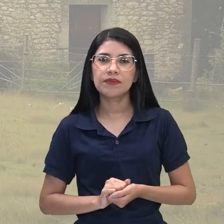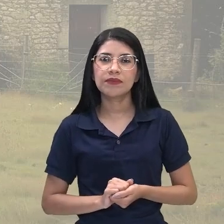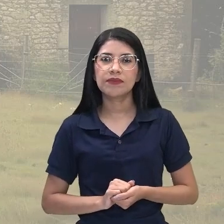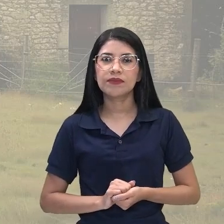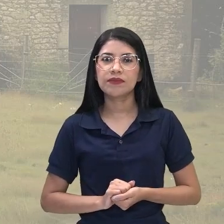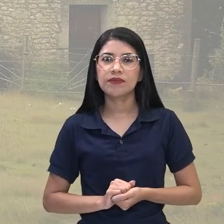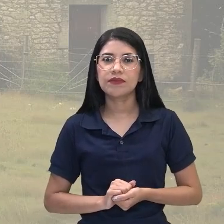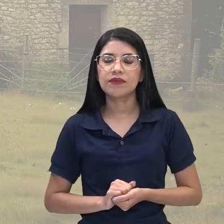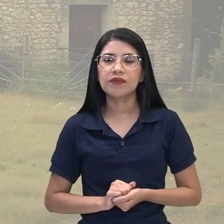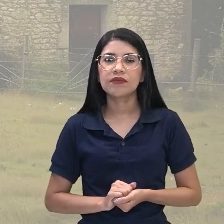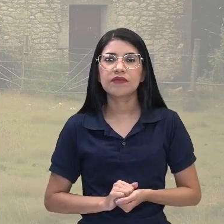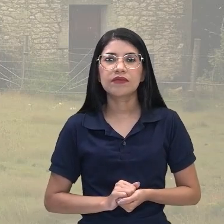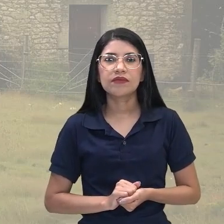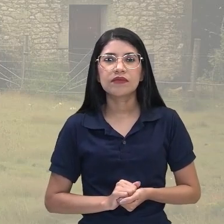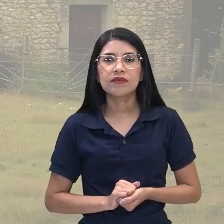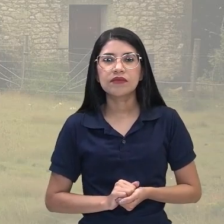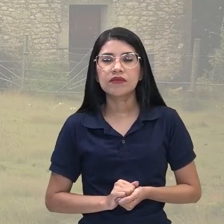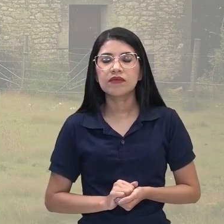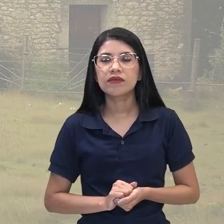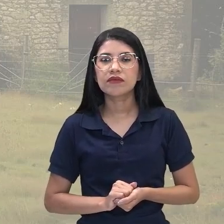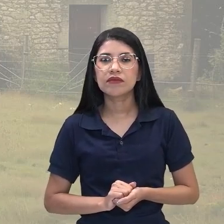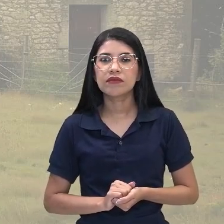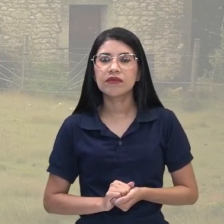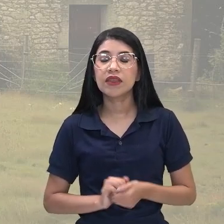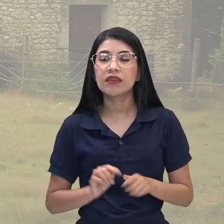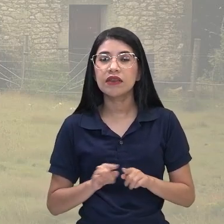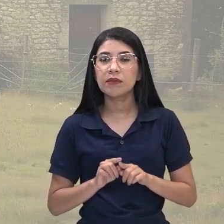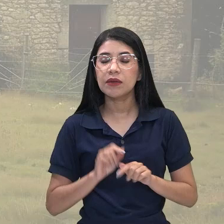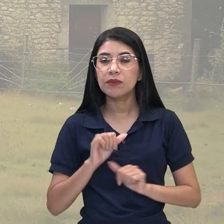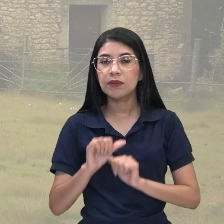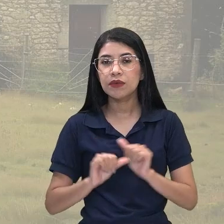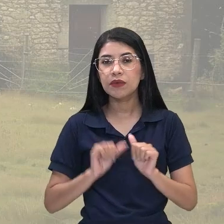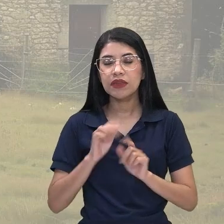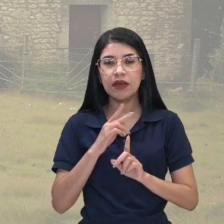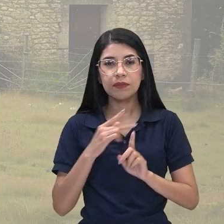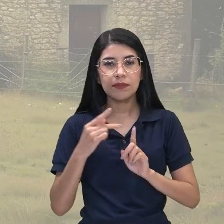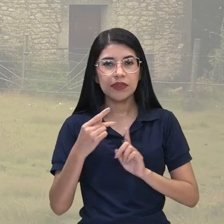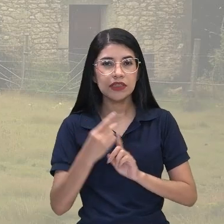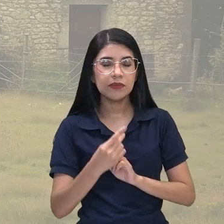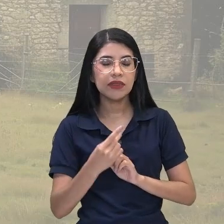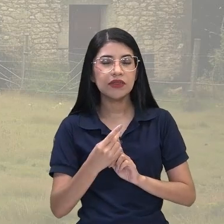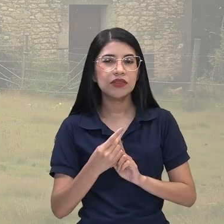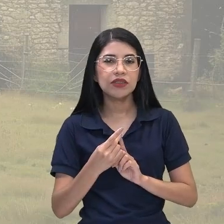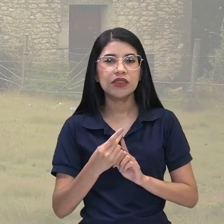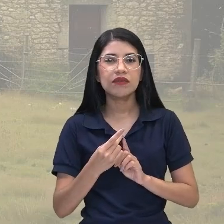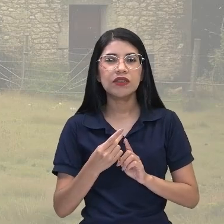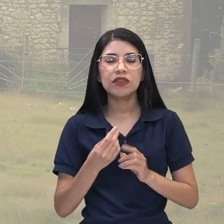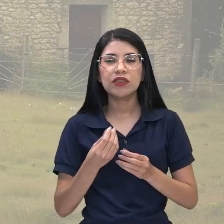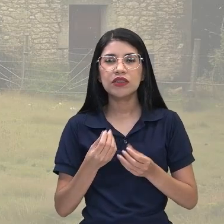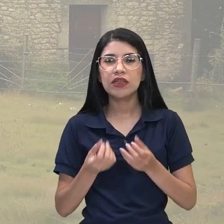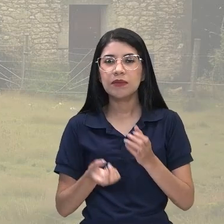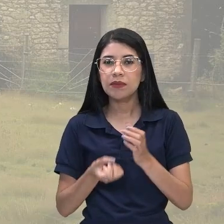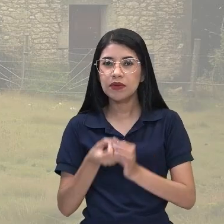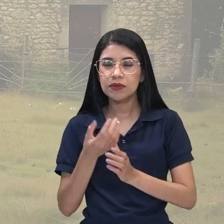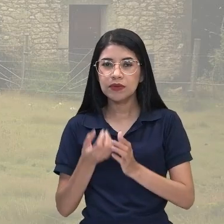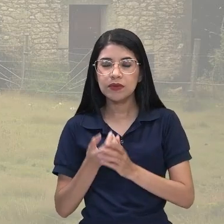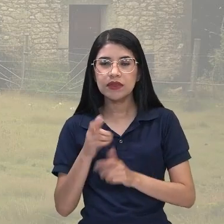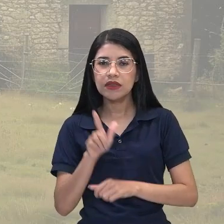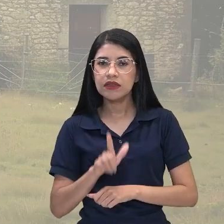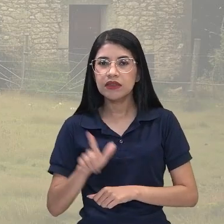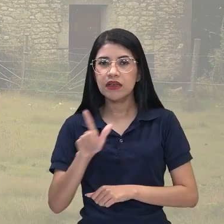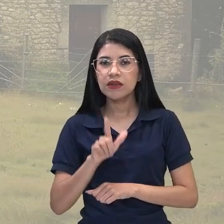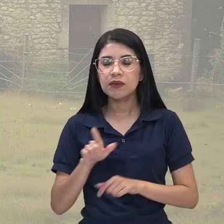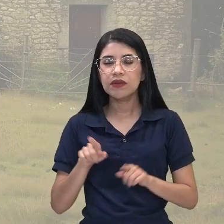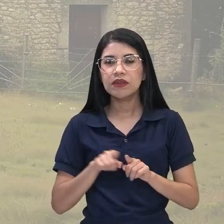anterior e muda-se a visão, muda-se o modo de fazer literatura, o modo